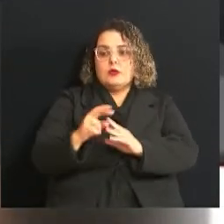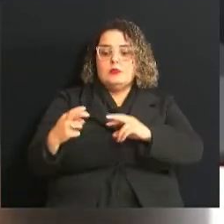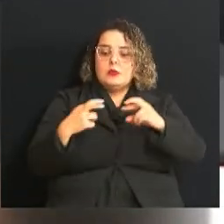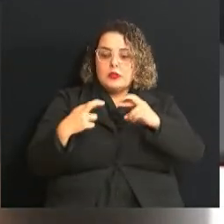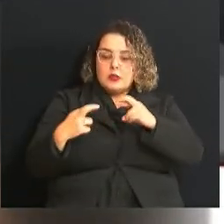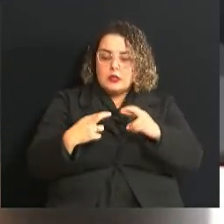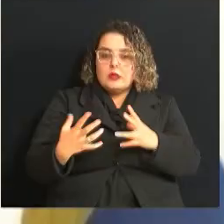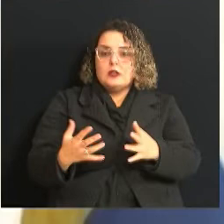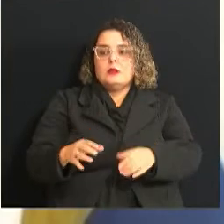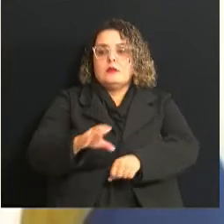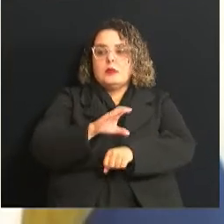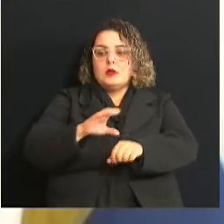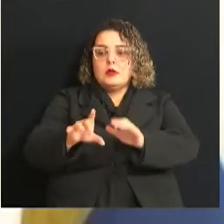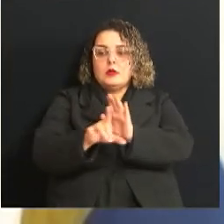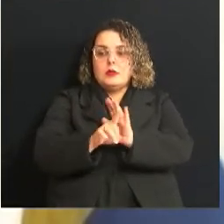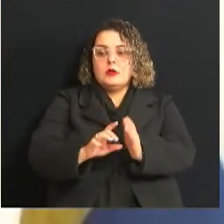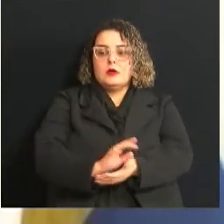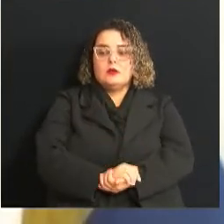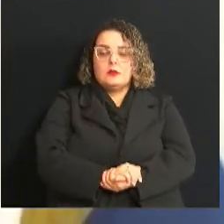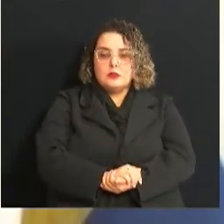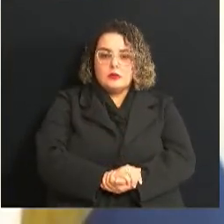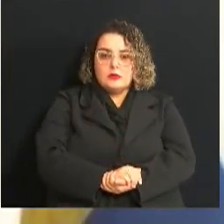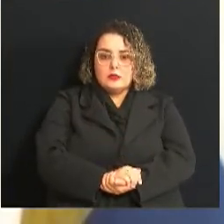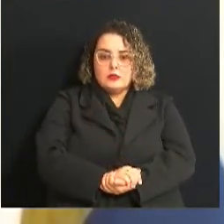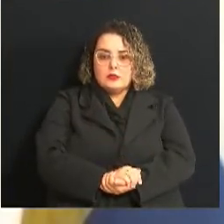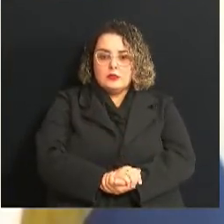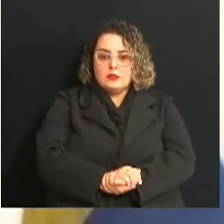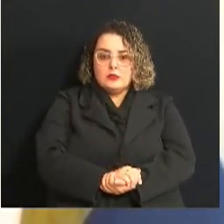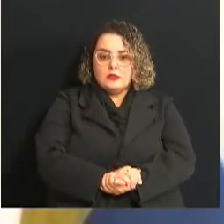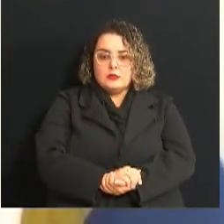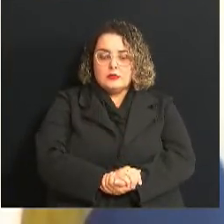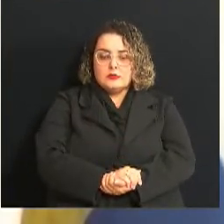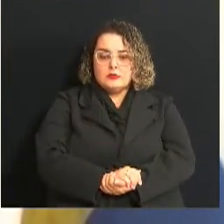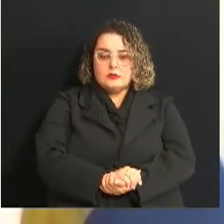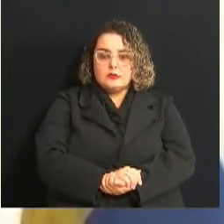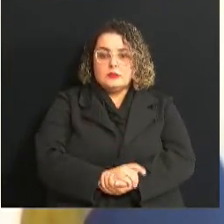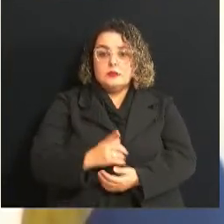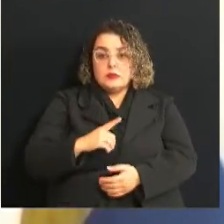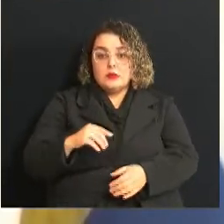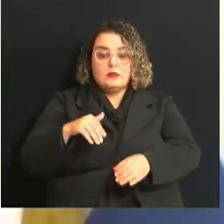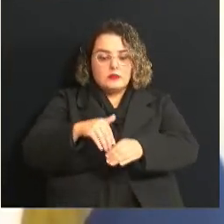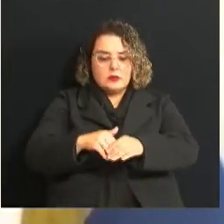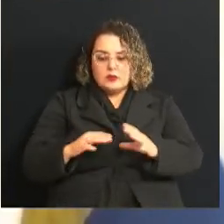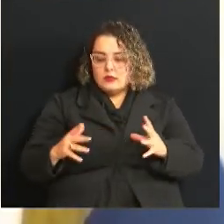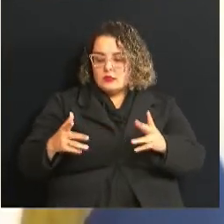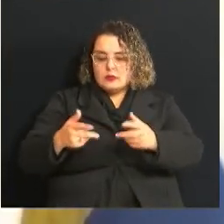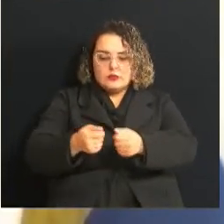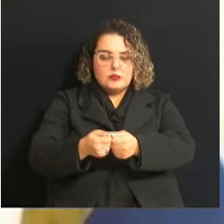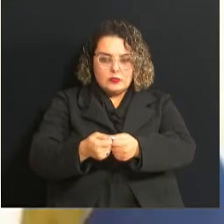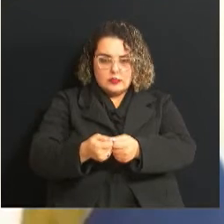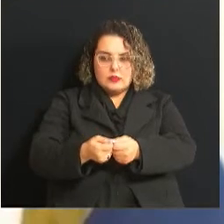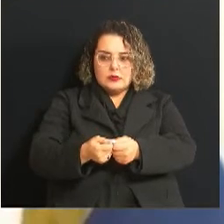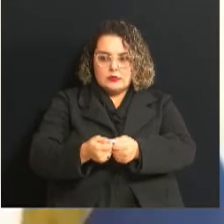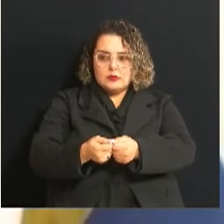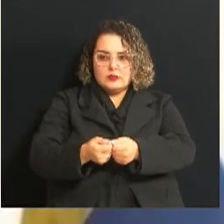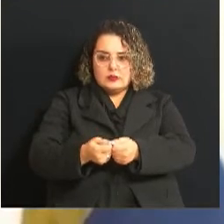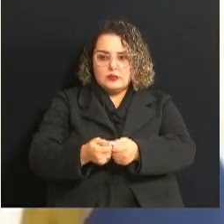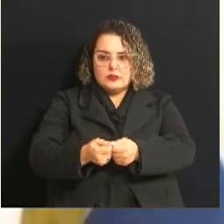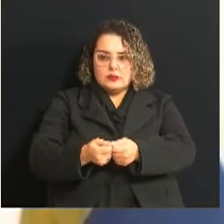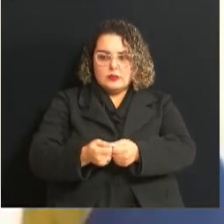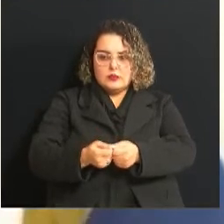pela Constileg. Que também teve votação unânime, que dispõe sobre a estadia de